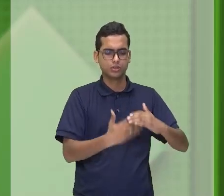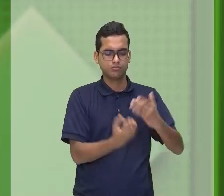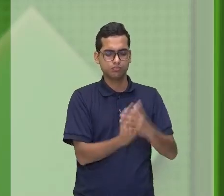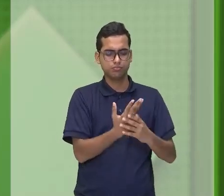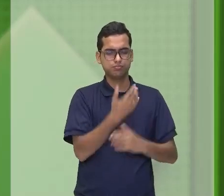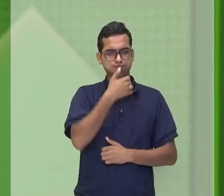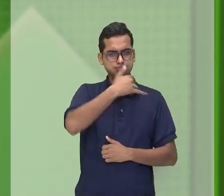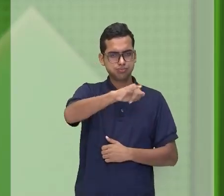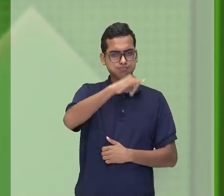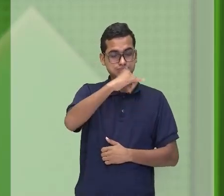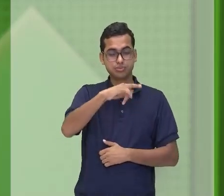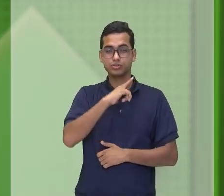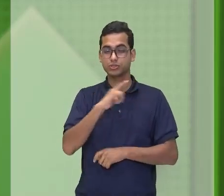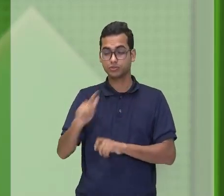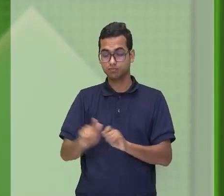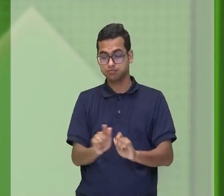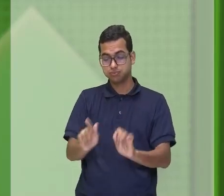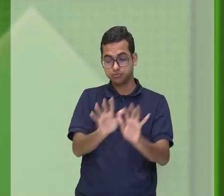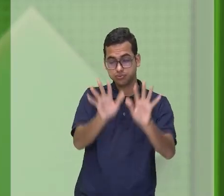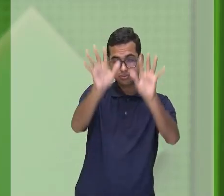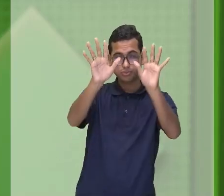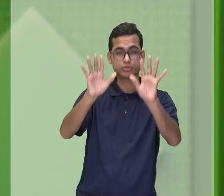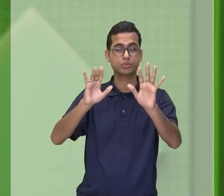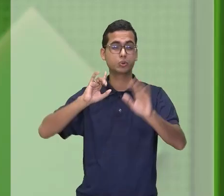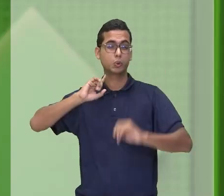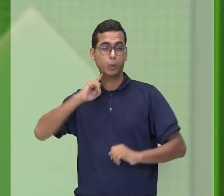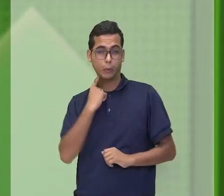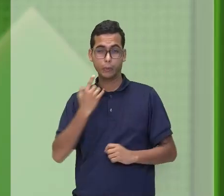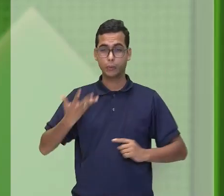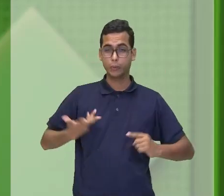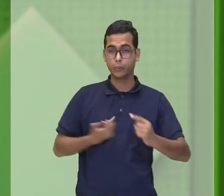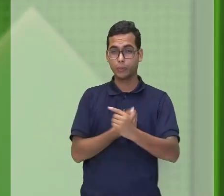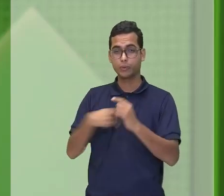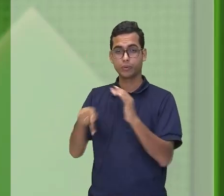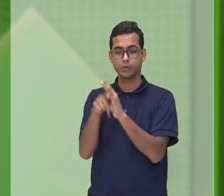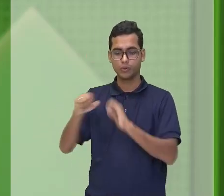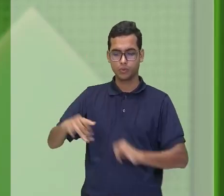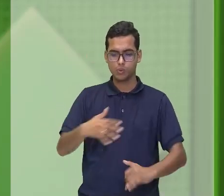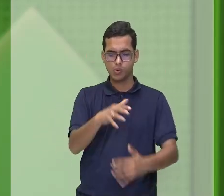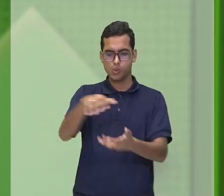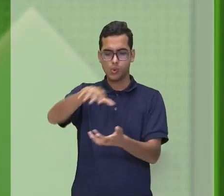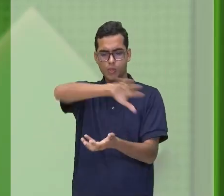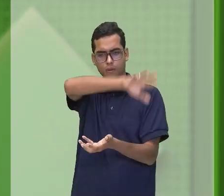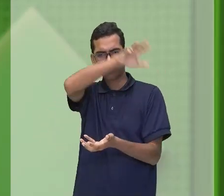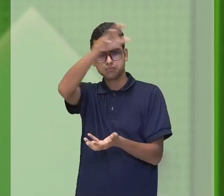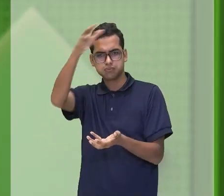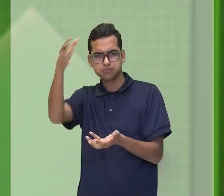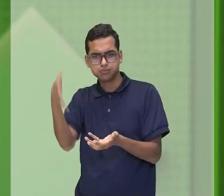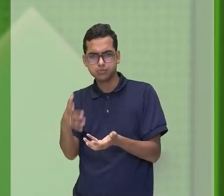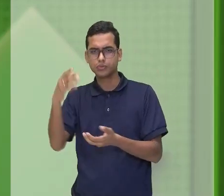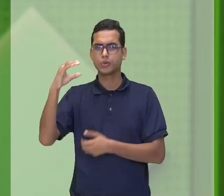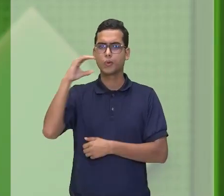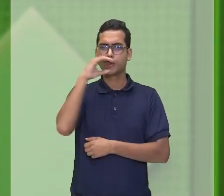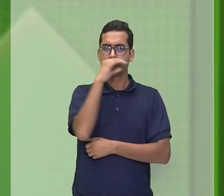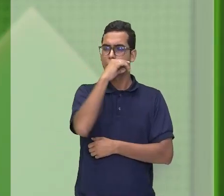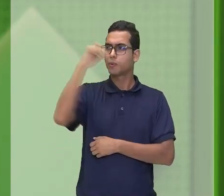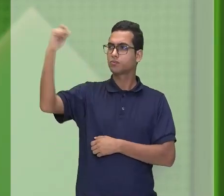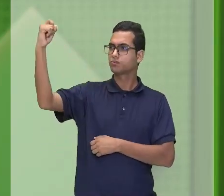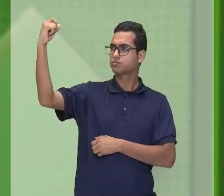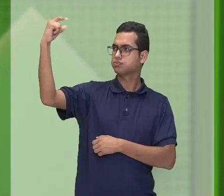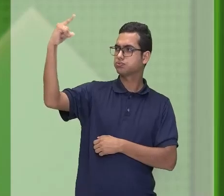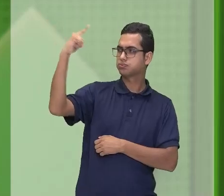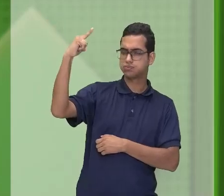gases poluentes que vão agir ali no nosso efeito estufa, que é um processo natural do nosso